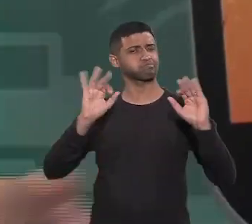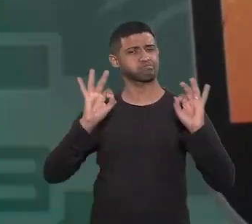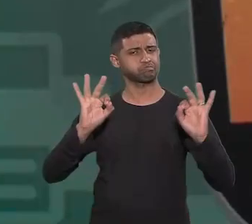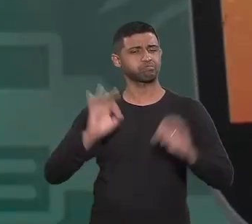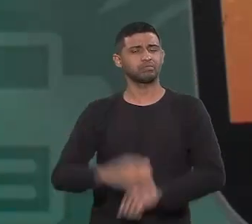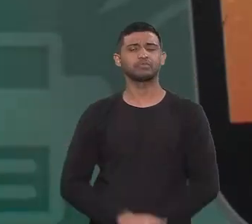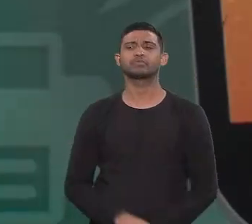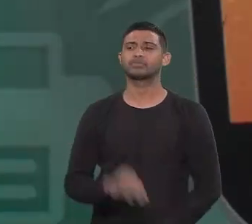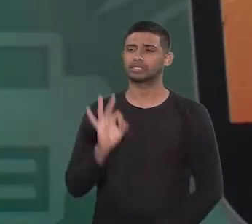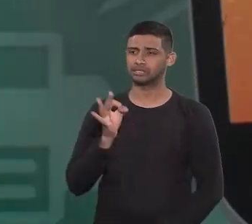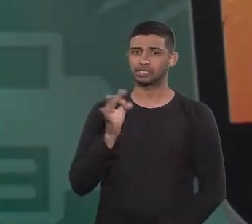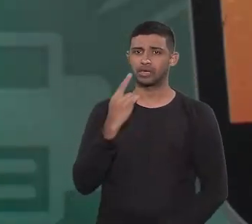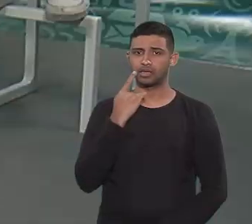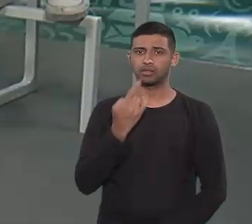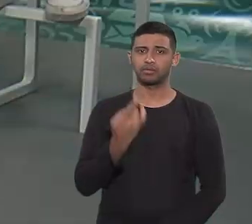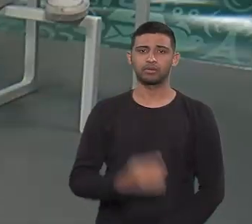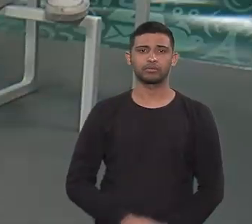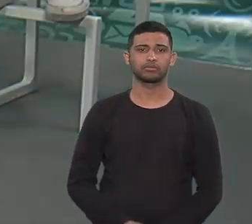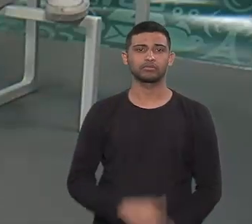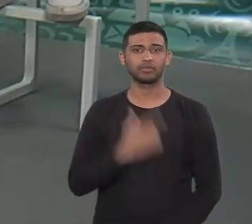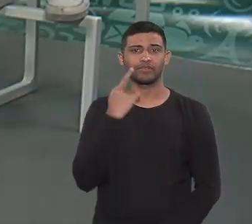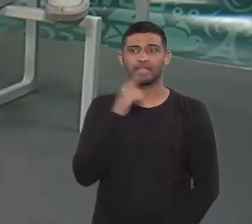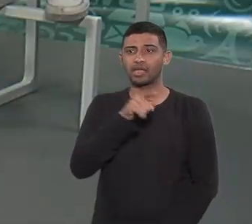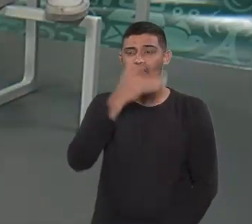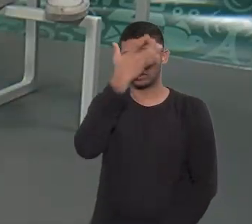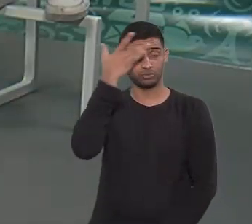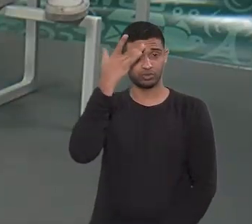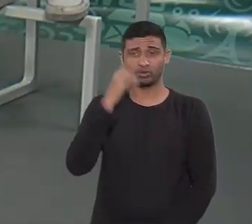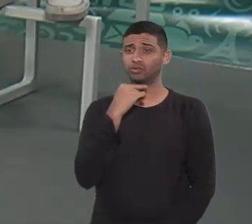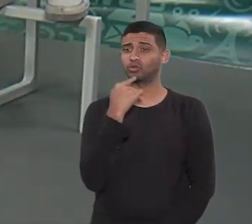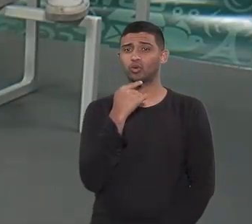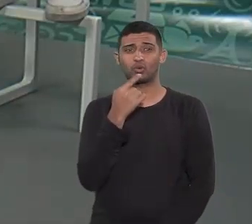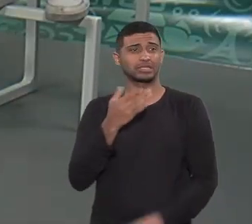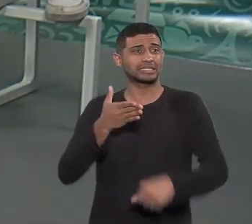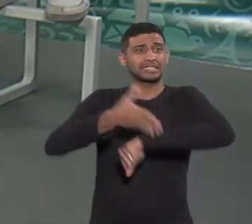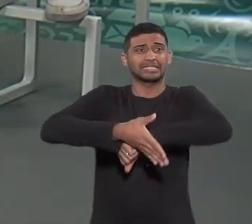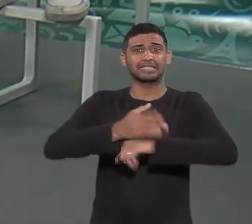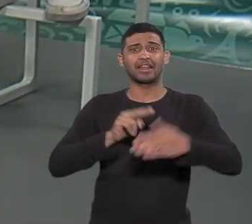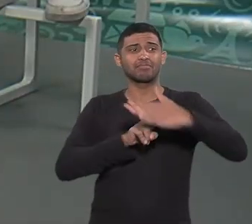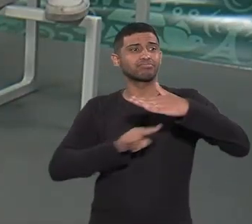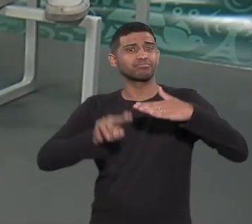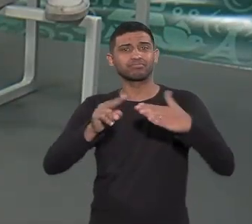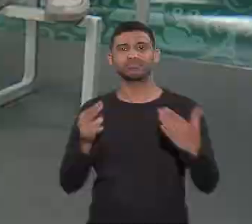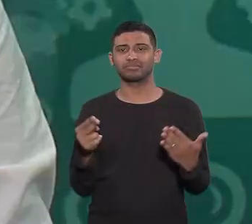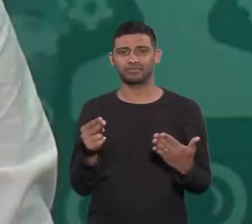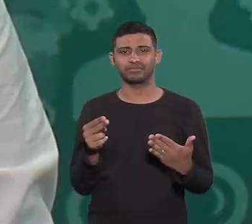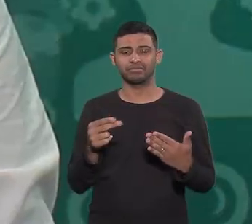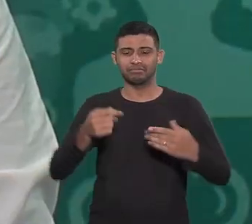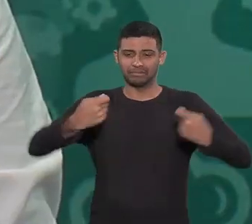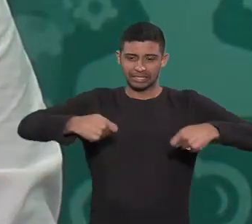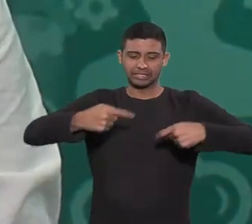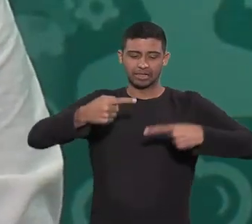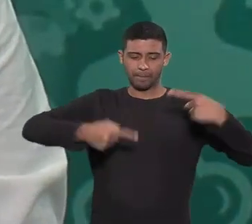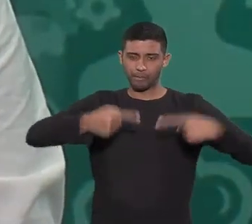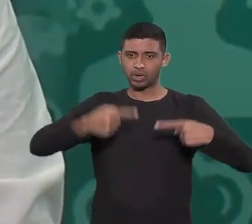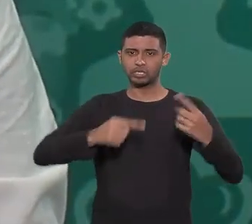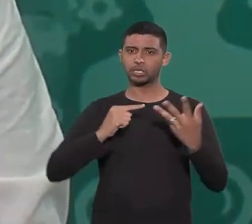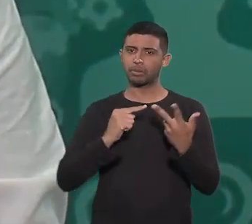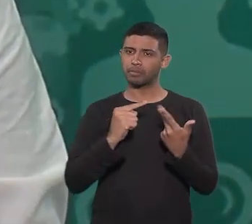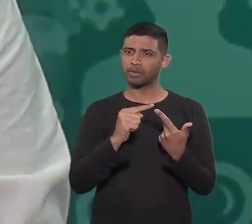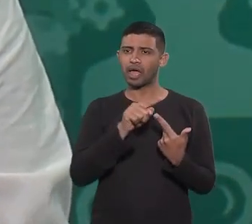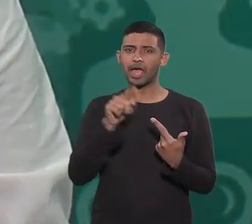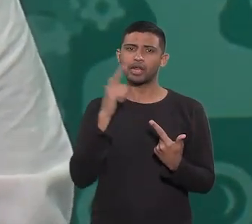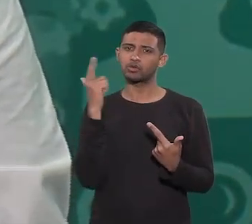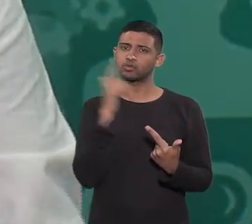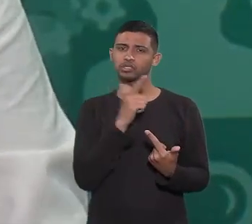superior à média, né? Sim, exatamente. E aí essas pessoas não têm acesso à universidade, você precisa ter políticas para que elas